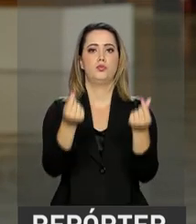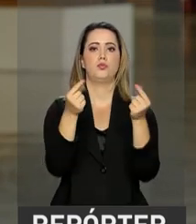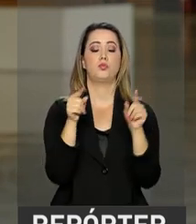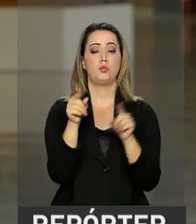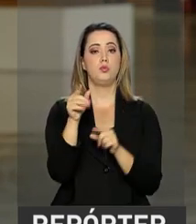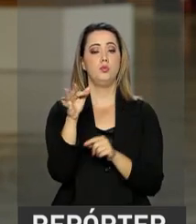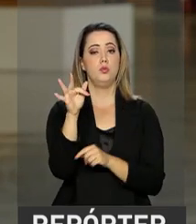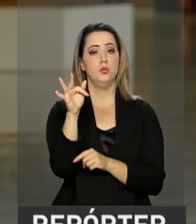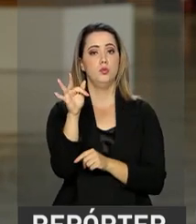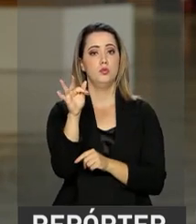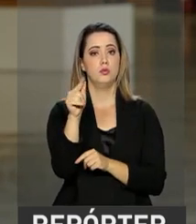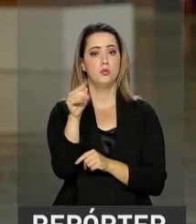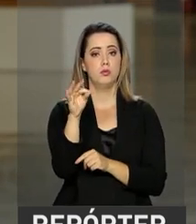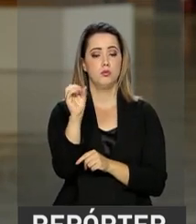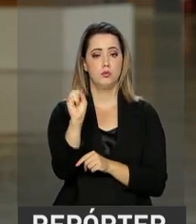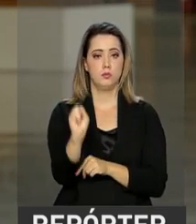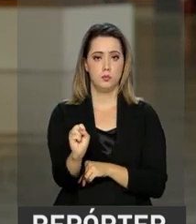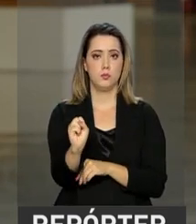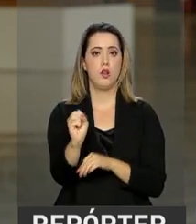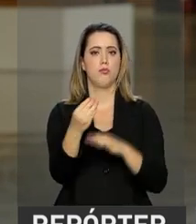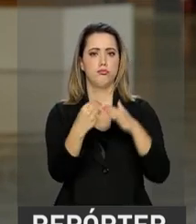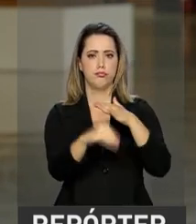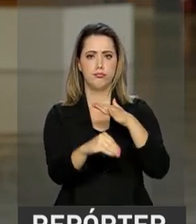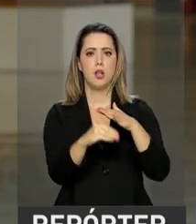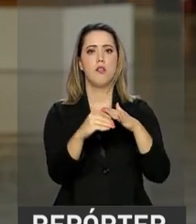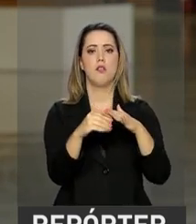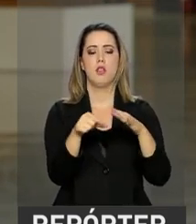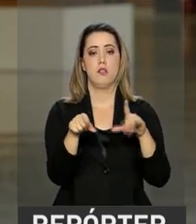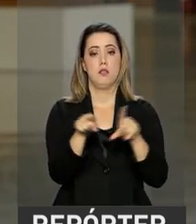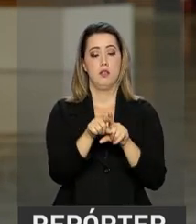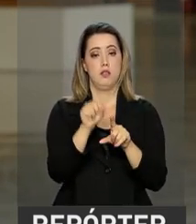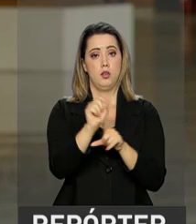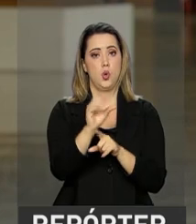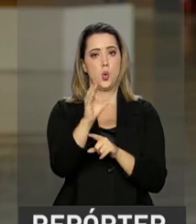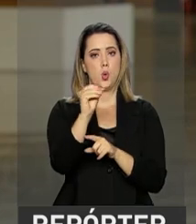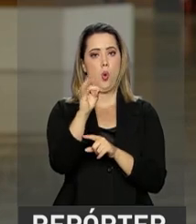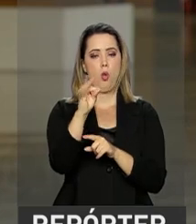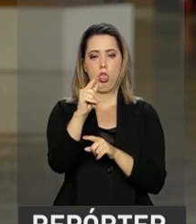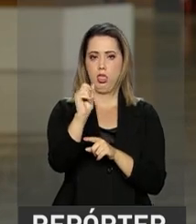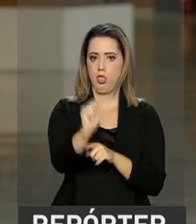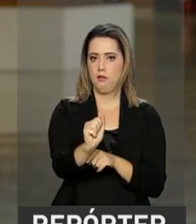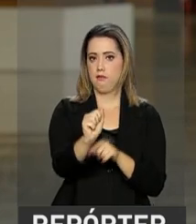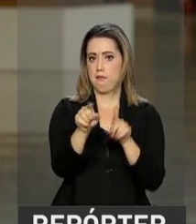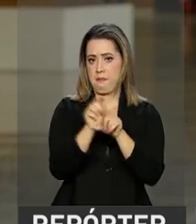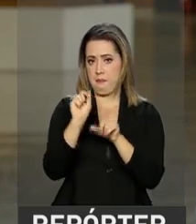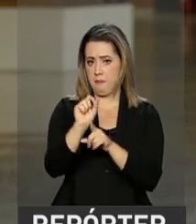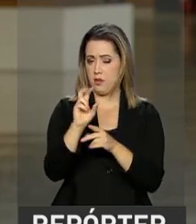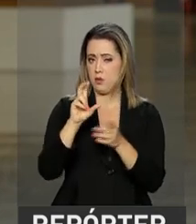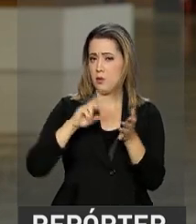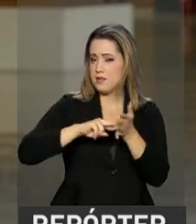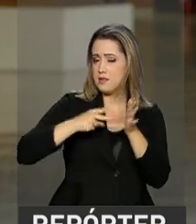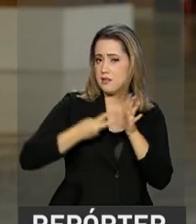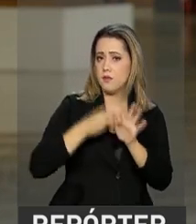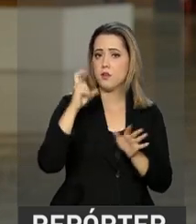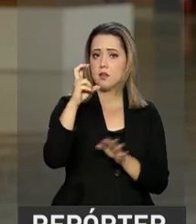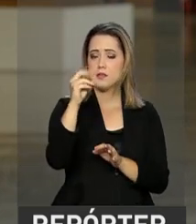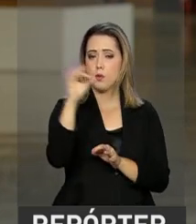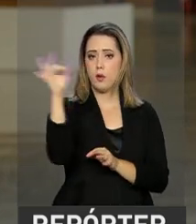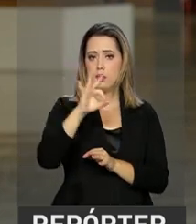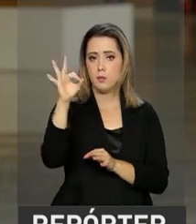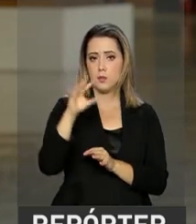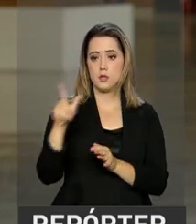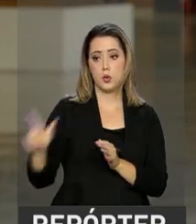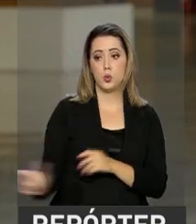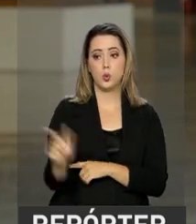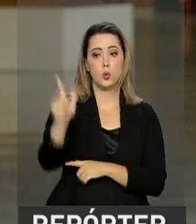trabalhadores do FGTS esse valor equivale a 50% dos lucros obtidos